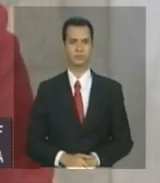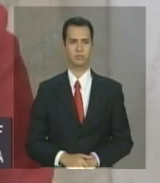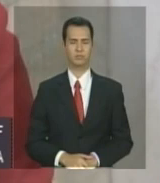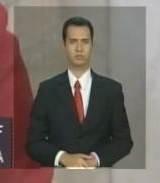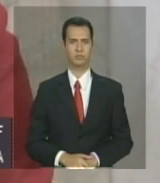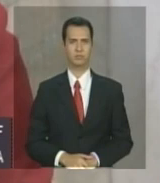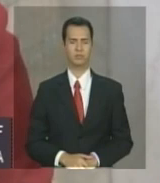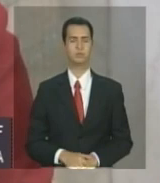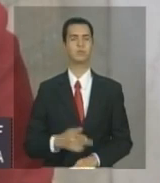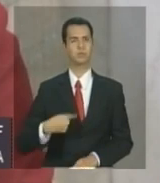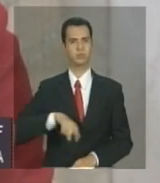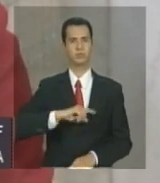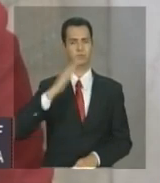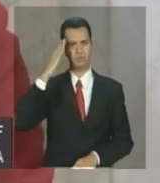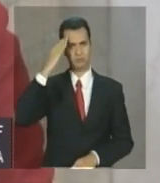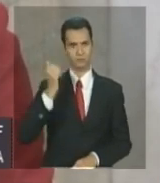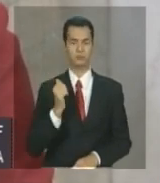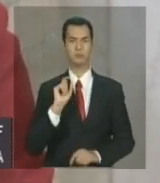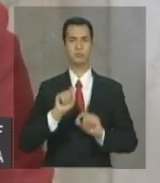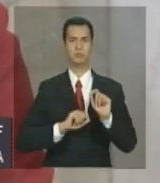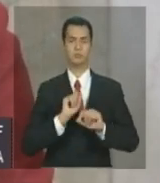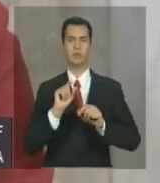da América Latina